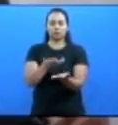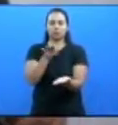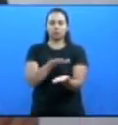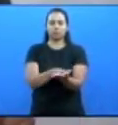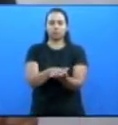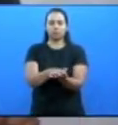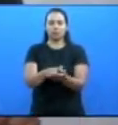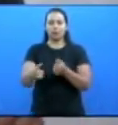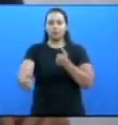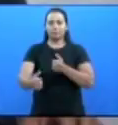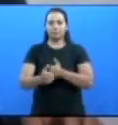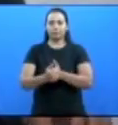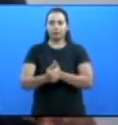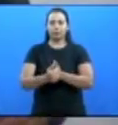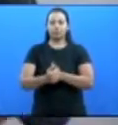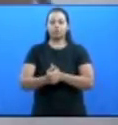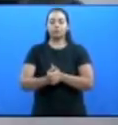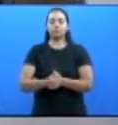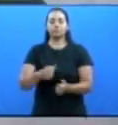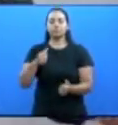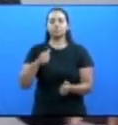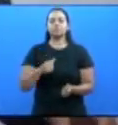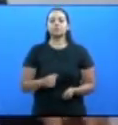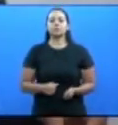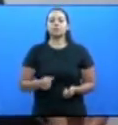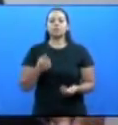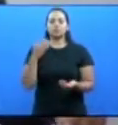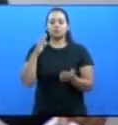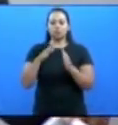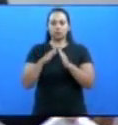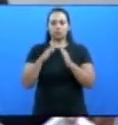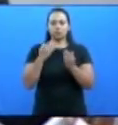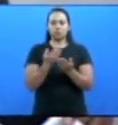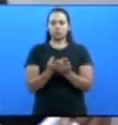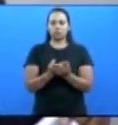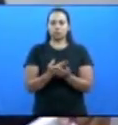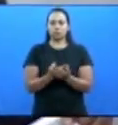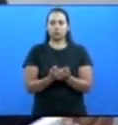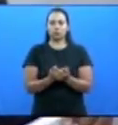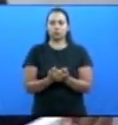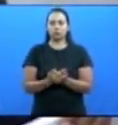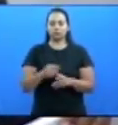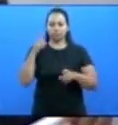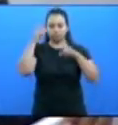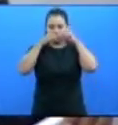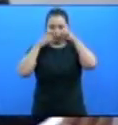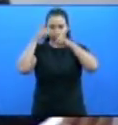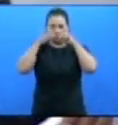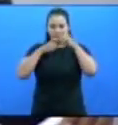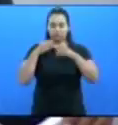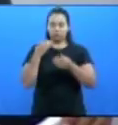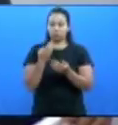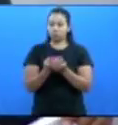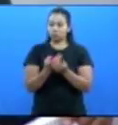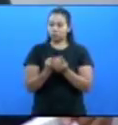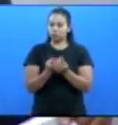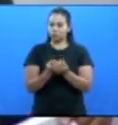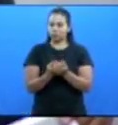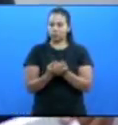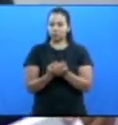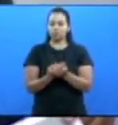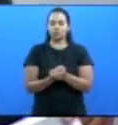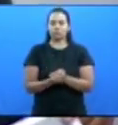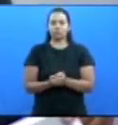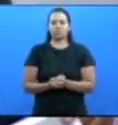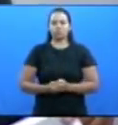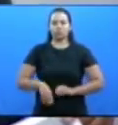locais onde não há asfalto. Então, a preocupação do povo de Araçatuba, que vai ali levar seus filhos na escola. A gente vê aqui